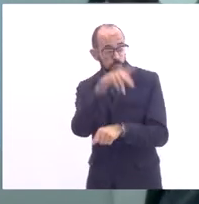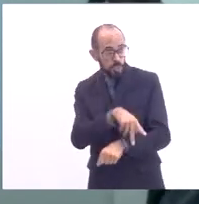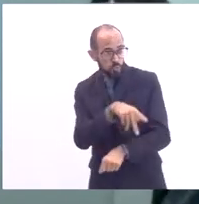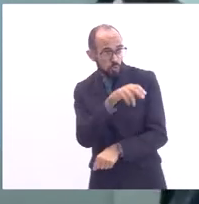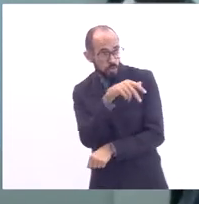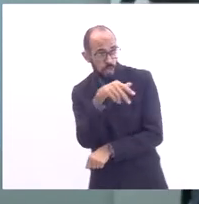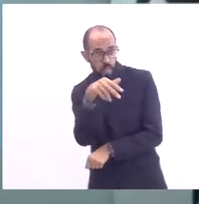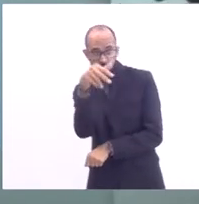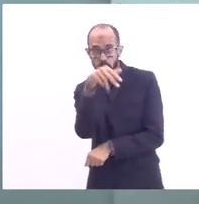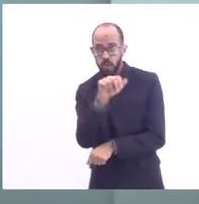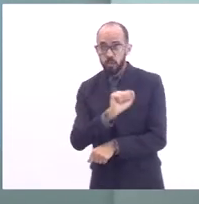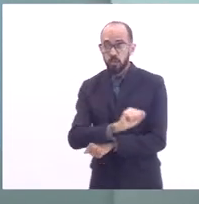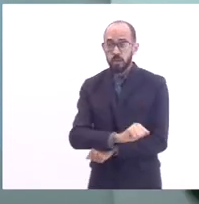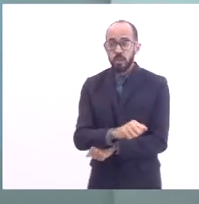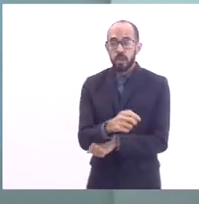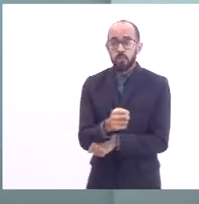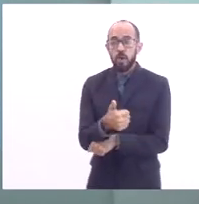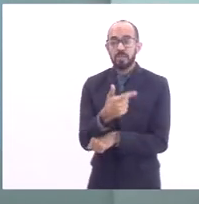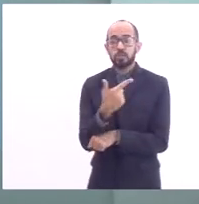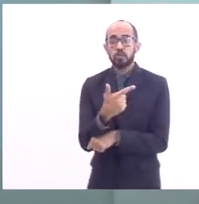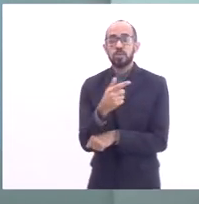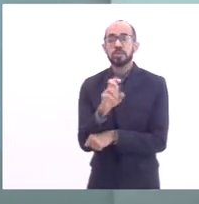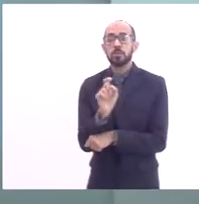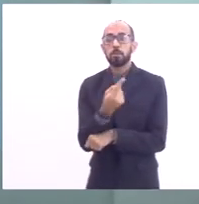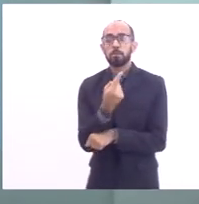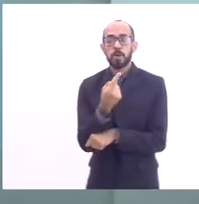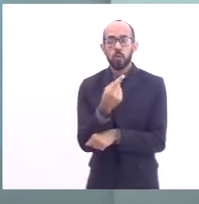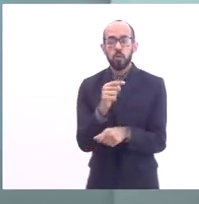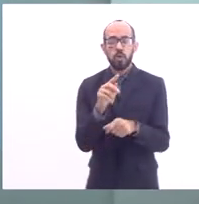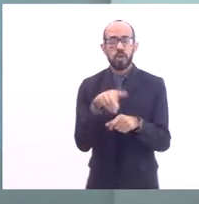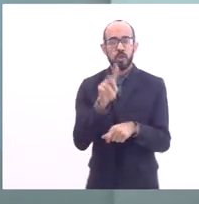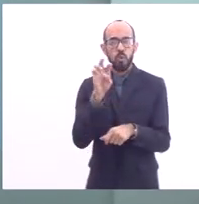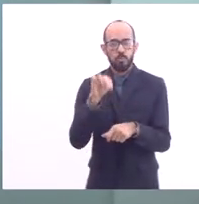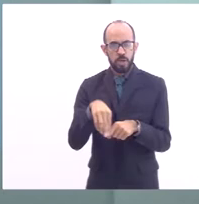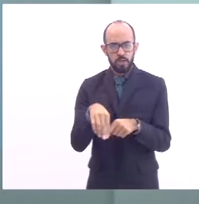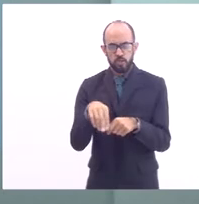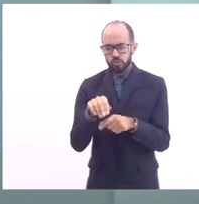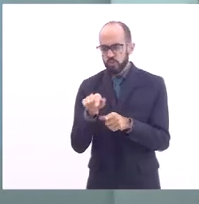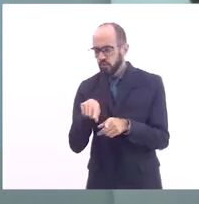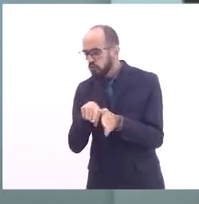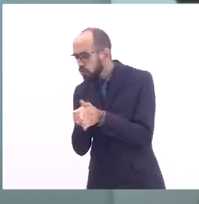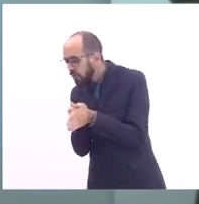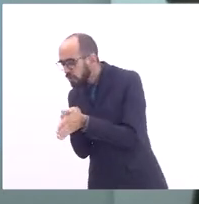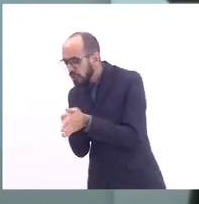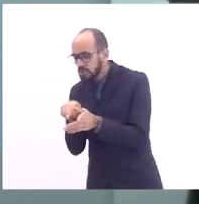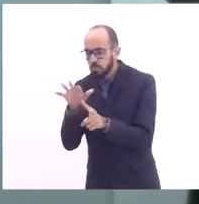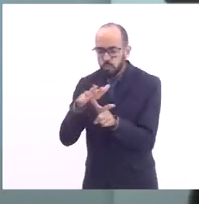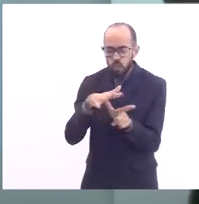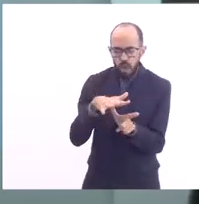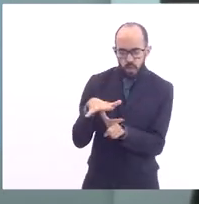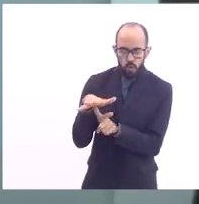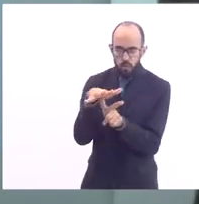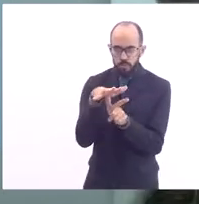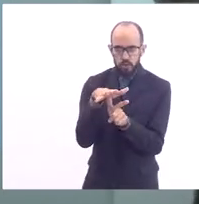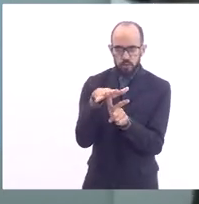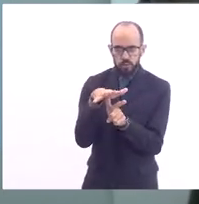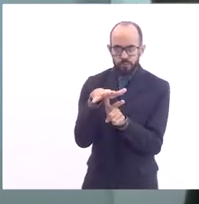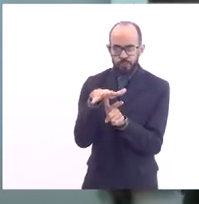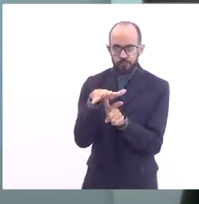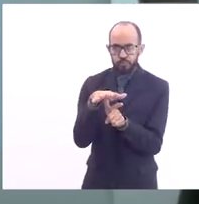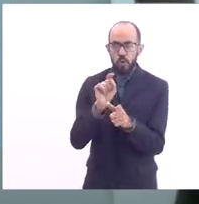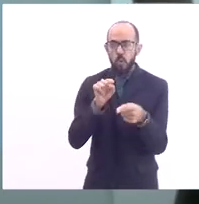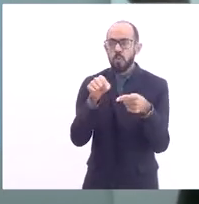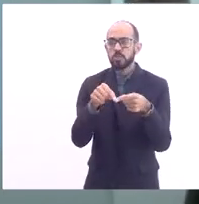inspeção aérea. Aqui a O nosso objetivo aqui é antecipar a execução de todas as podas, que eu estou comentando,